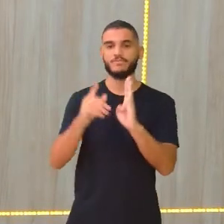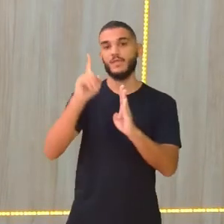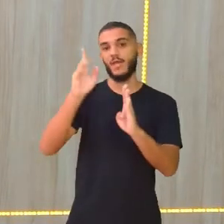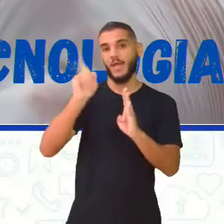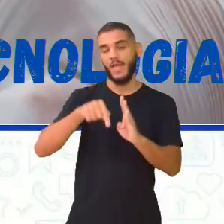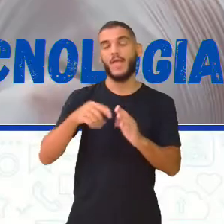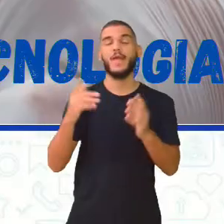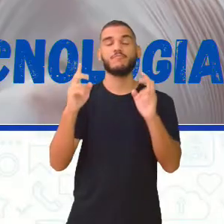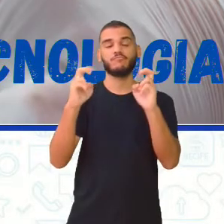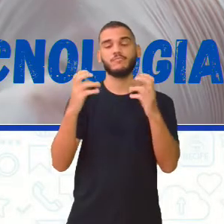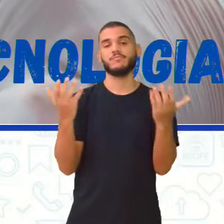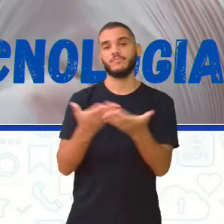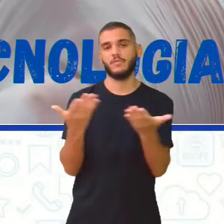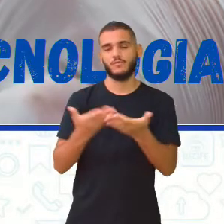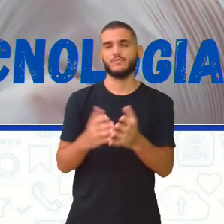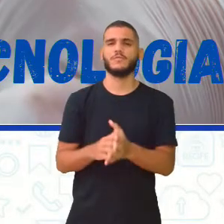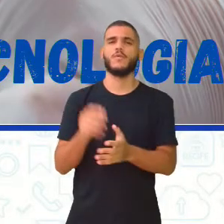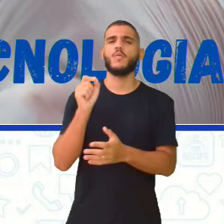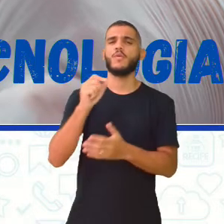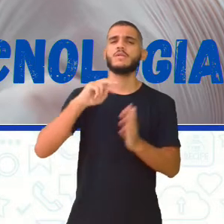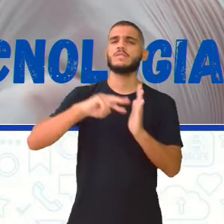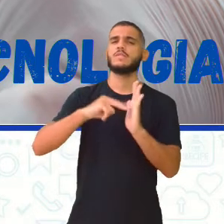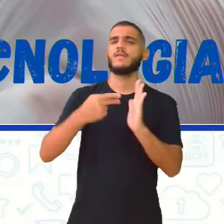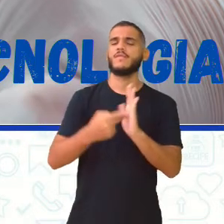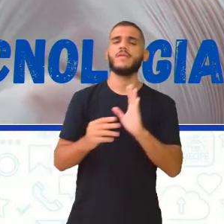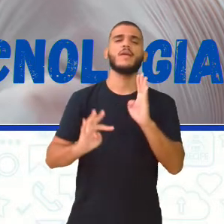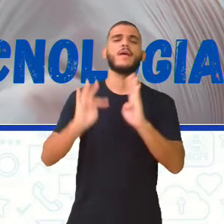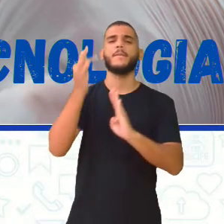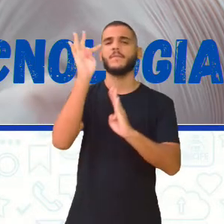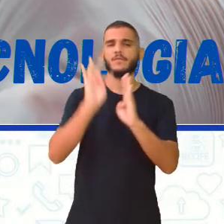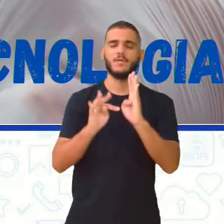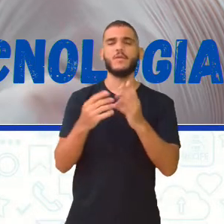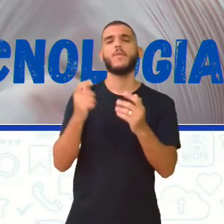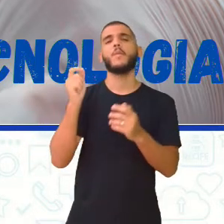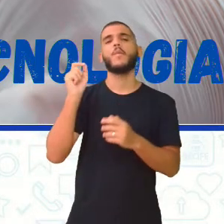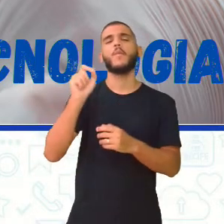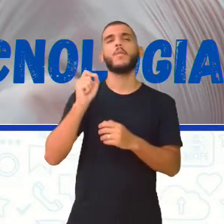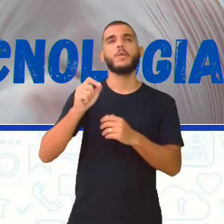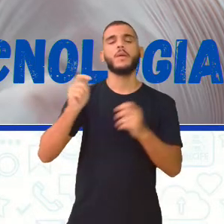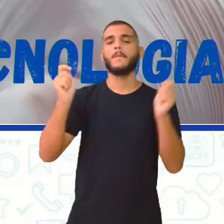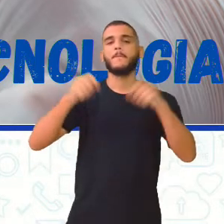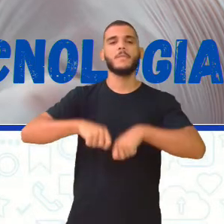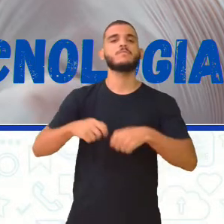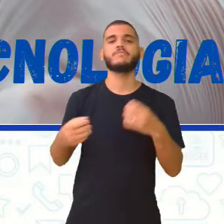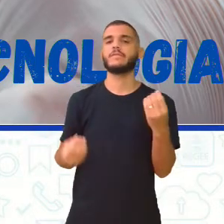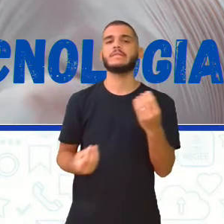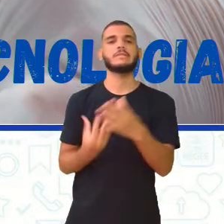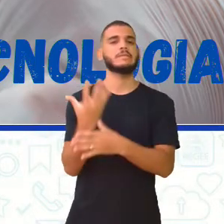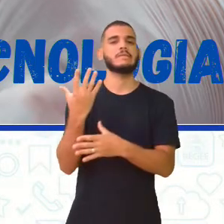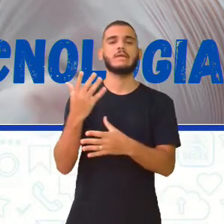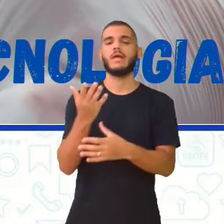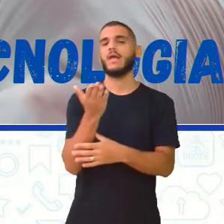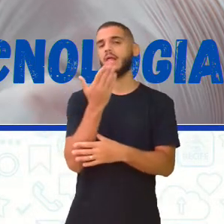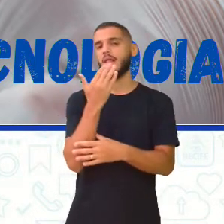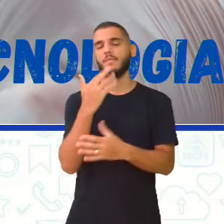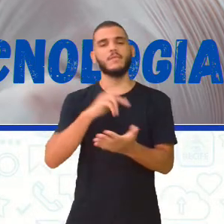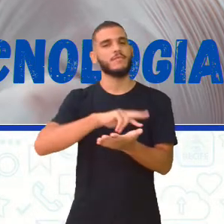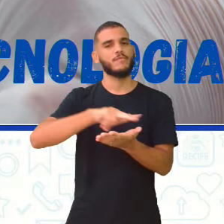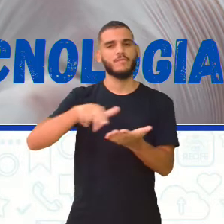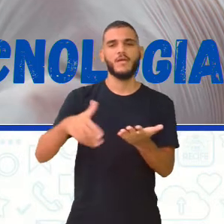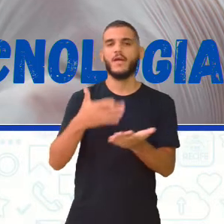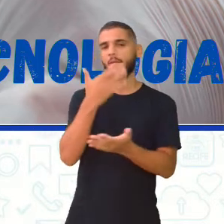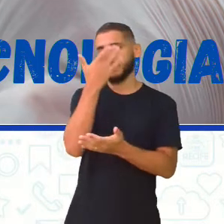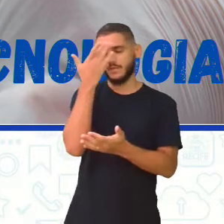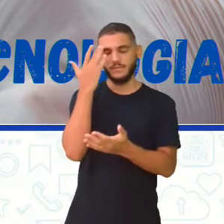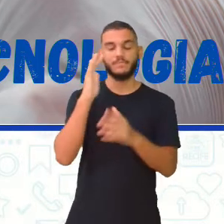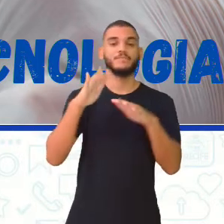de hoje? O que será a biotecnologia? O que é que ela pode promover em relação aí à alimentação de tanta gente?